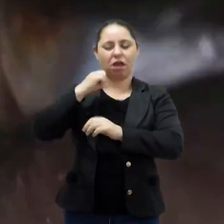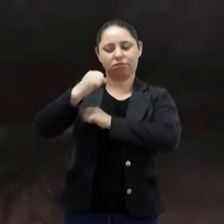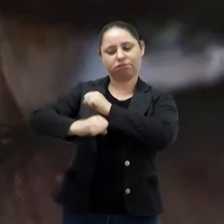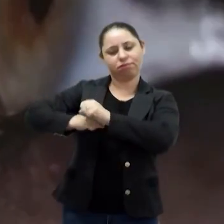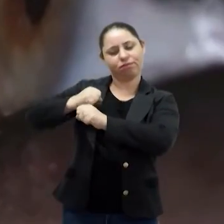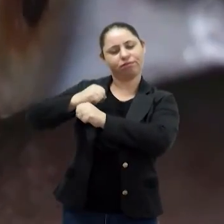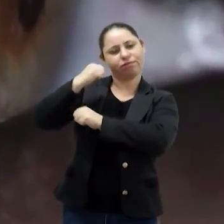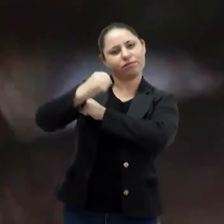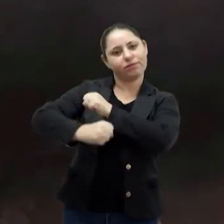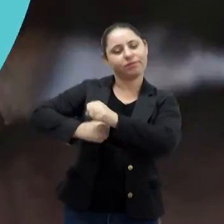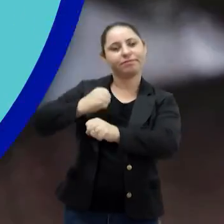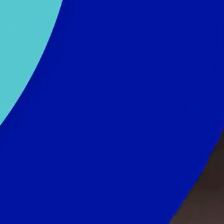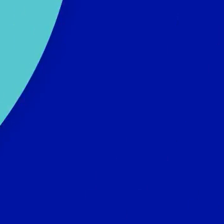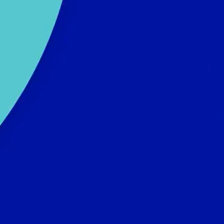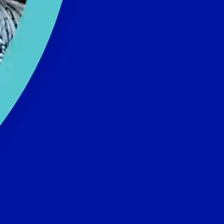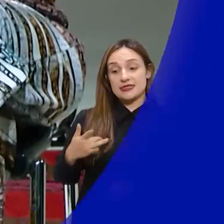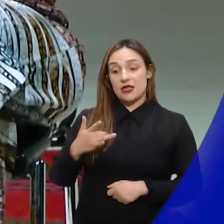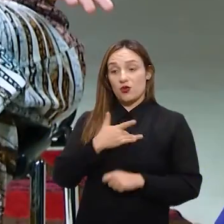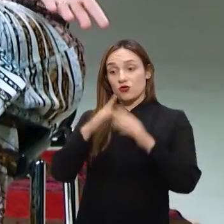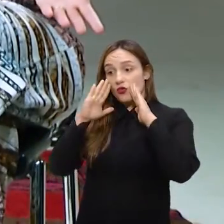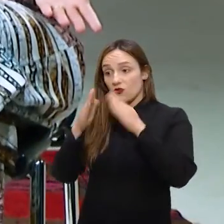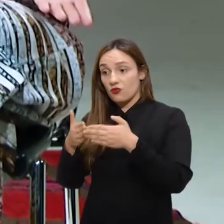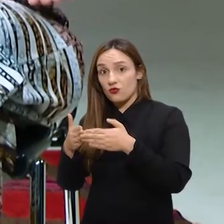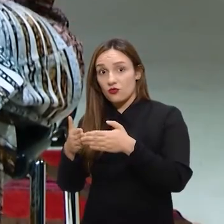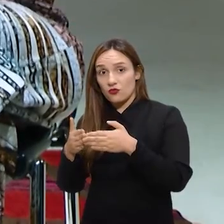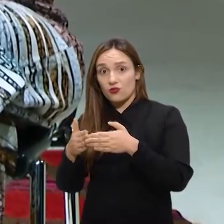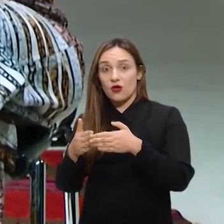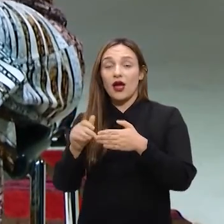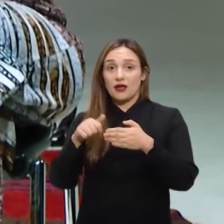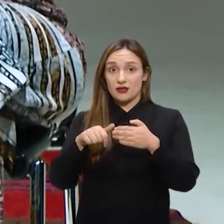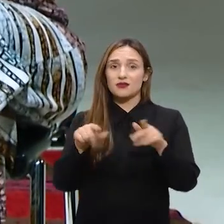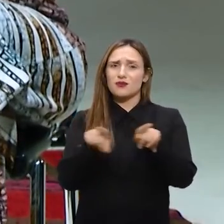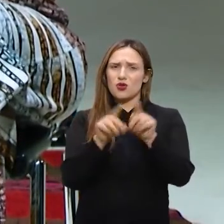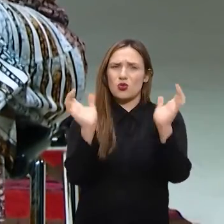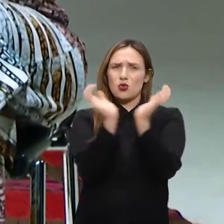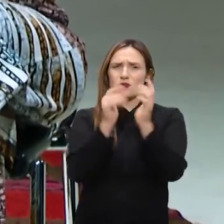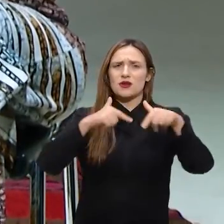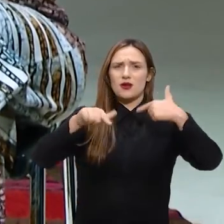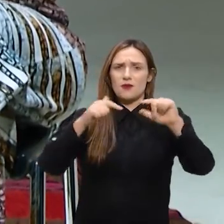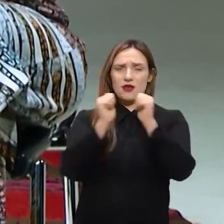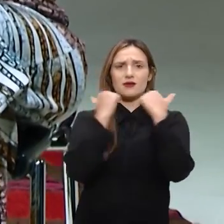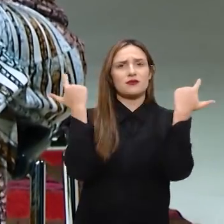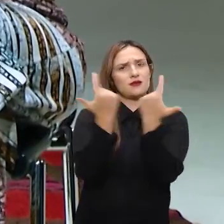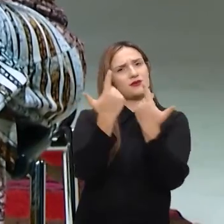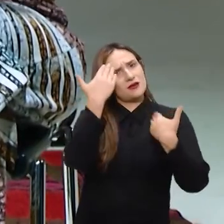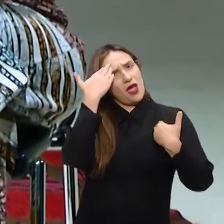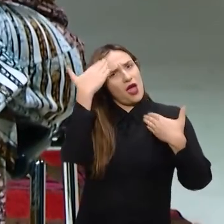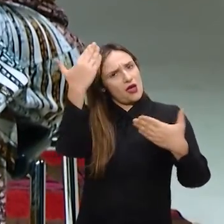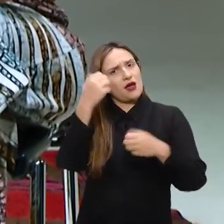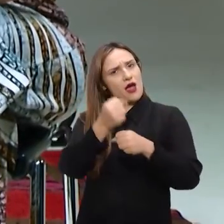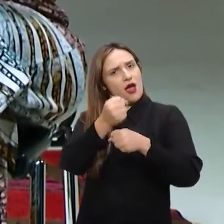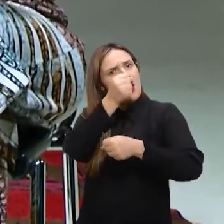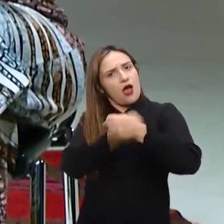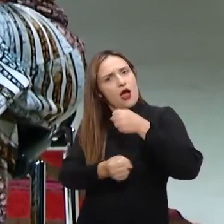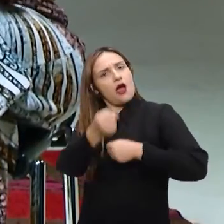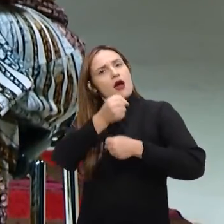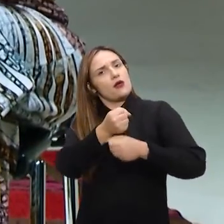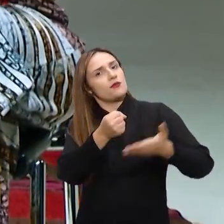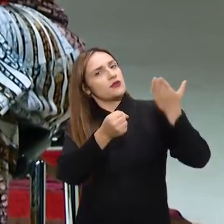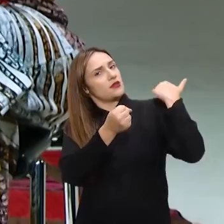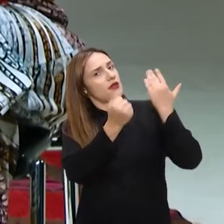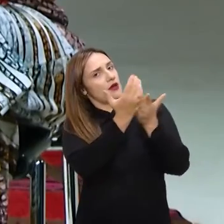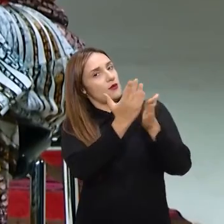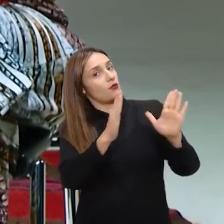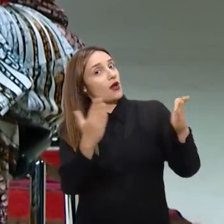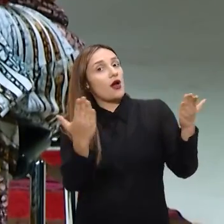tendo nos últimos anos. O programa Saúde em Foco e toda a equipe da TV LMs só tem a agradecer por este ano